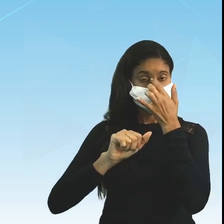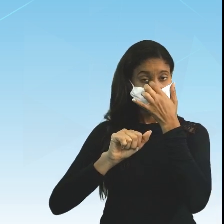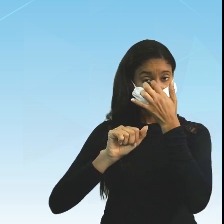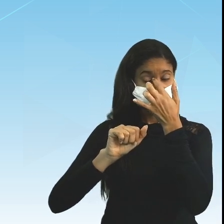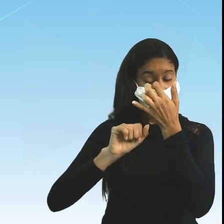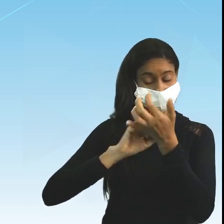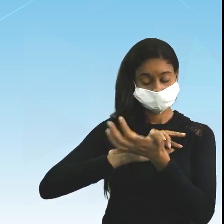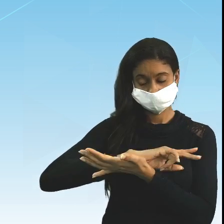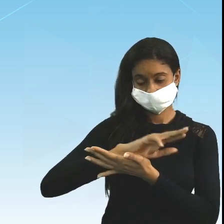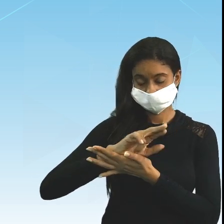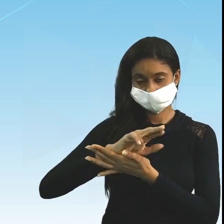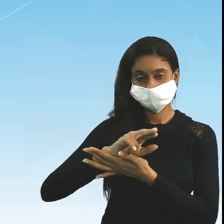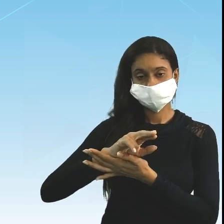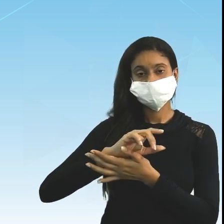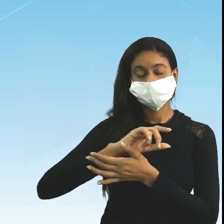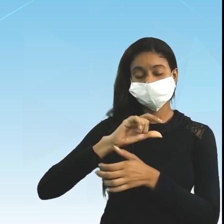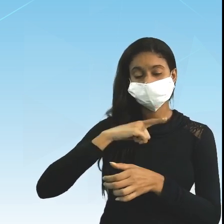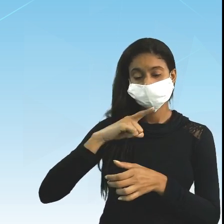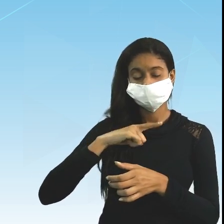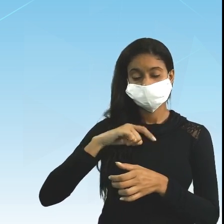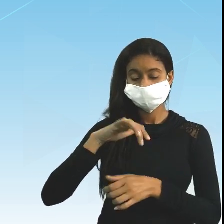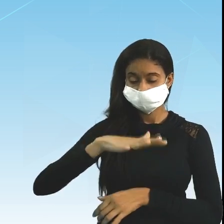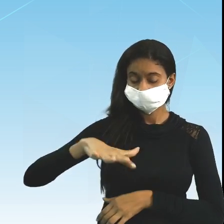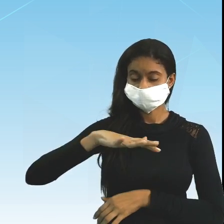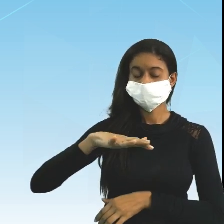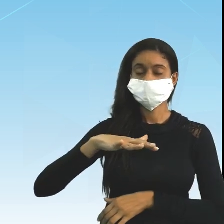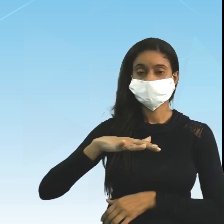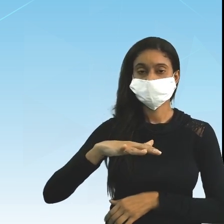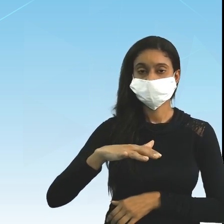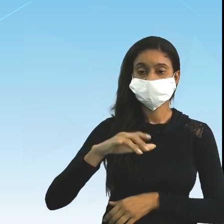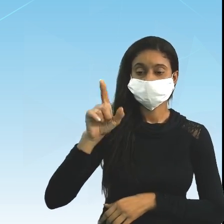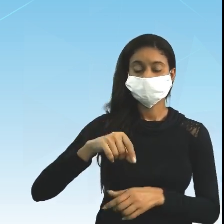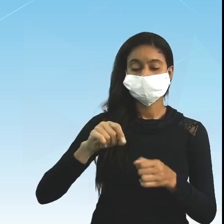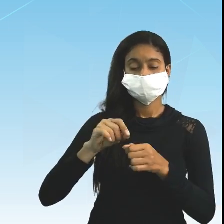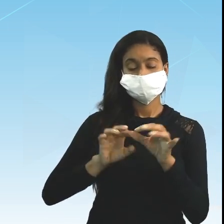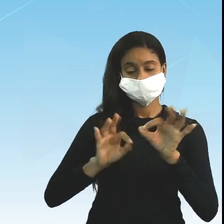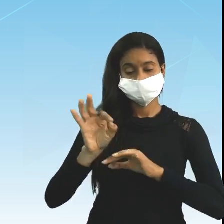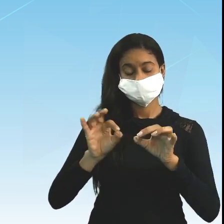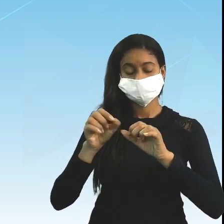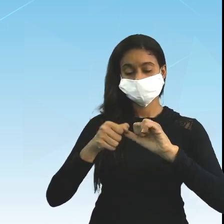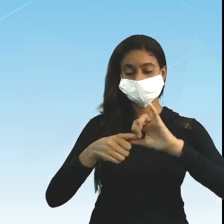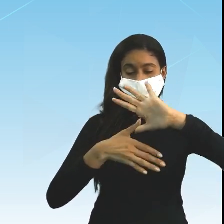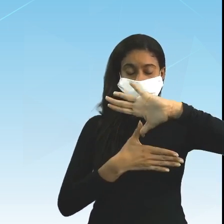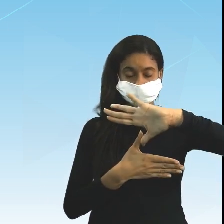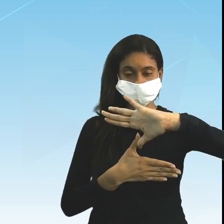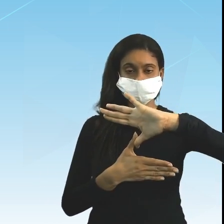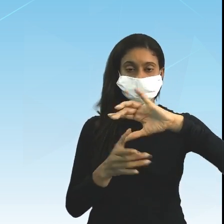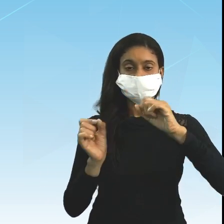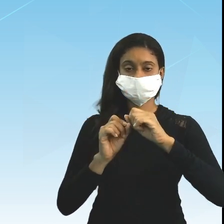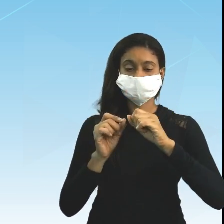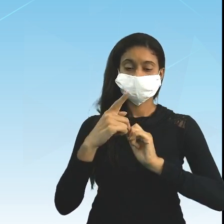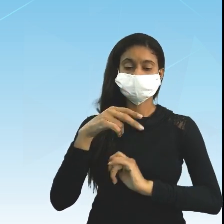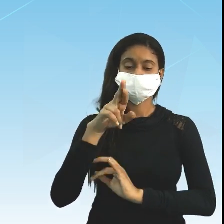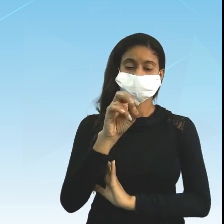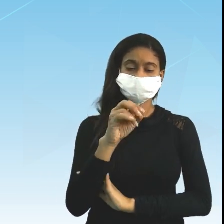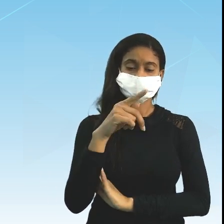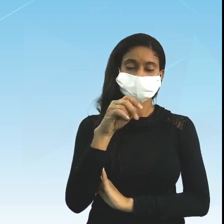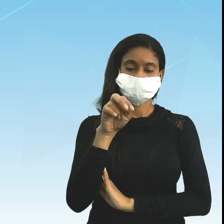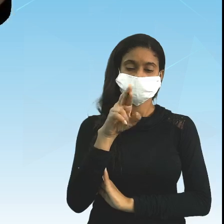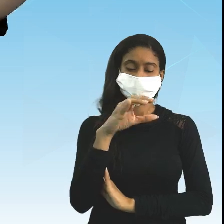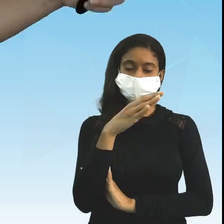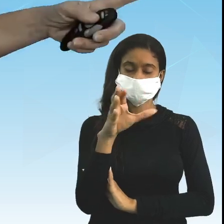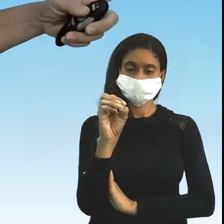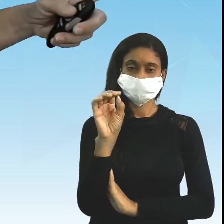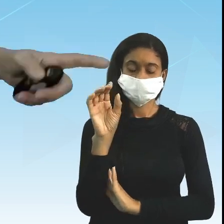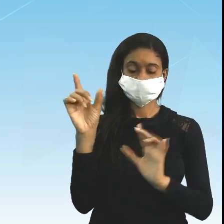área a ser mapeada, que determina e ela é responsável para elaborar um mapa. E proporção menores do que a realidade